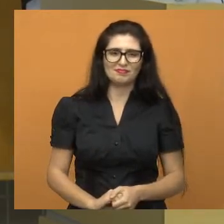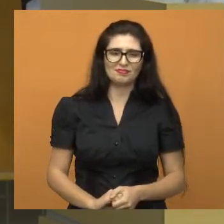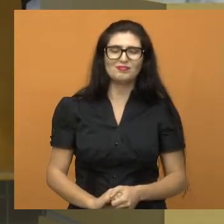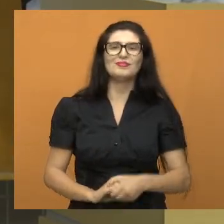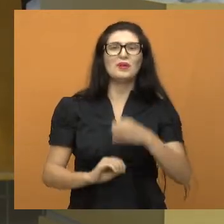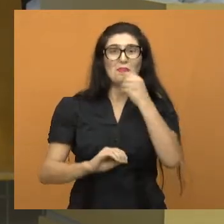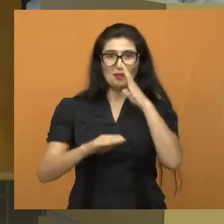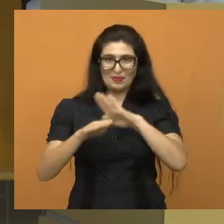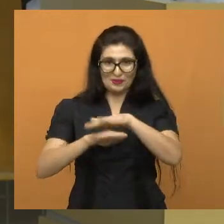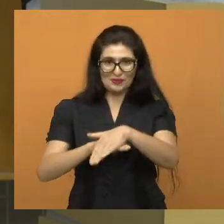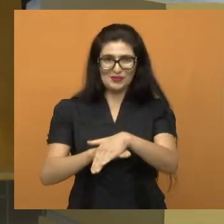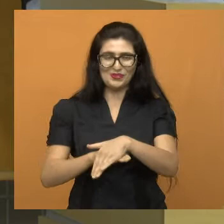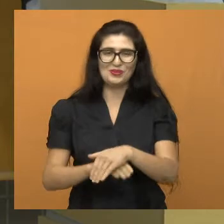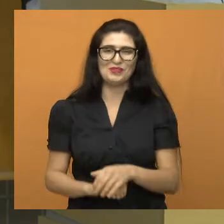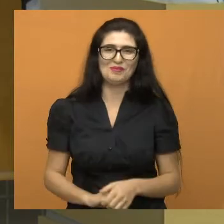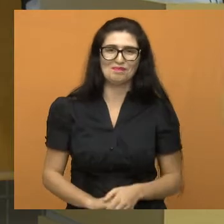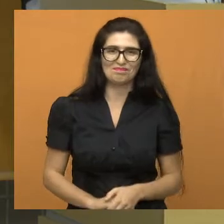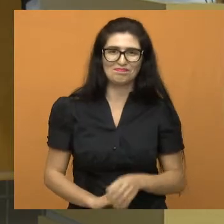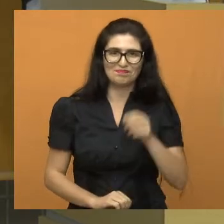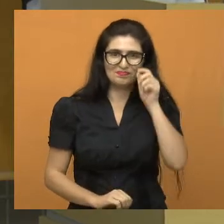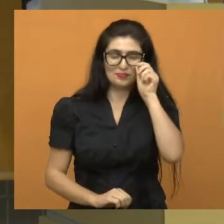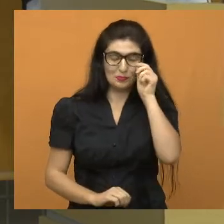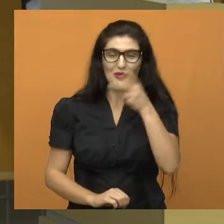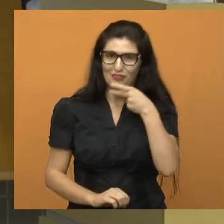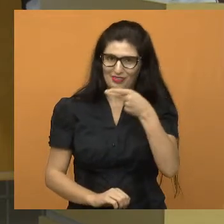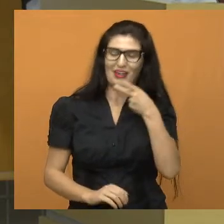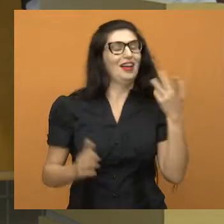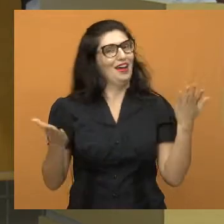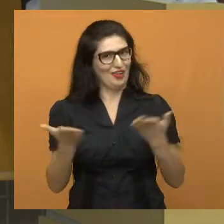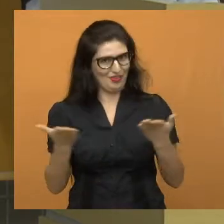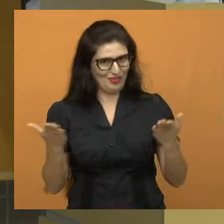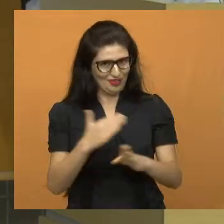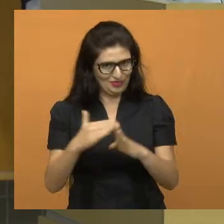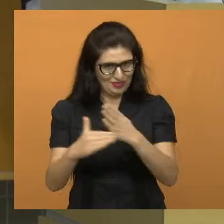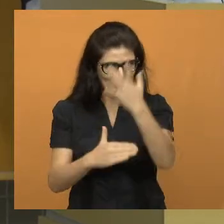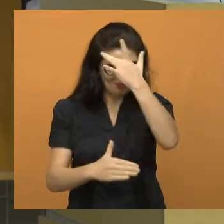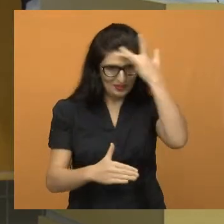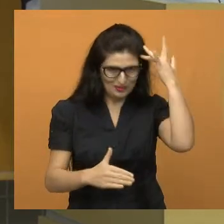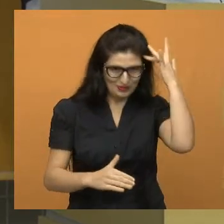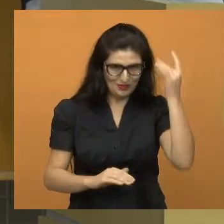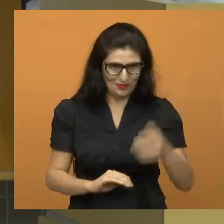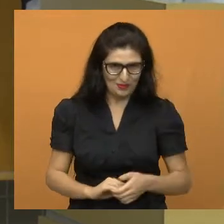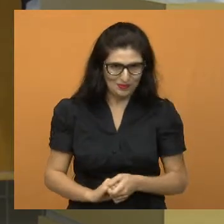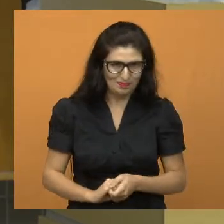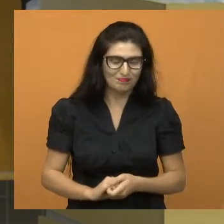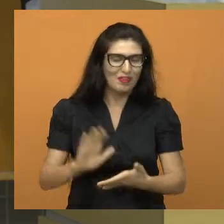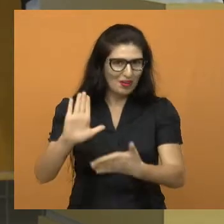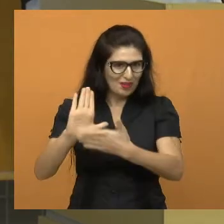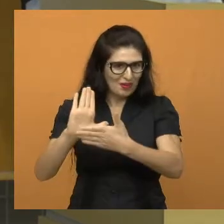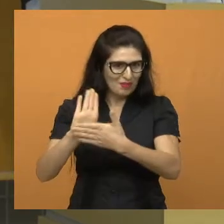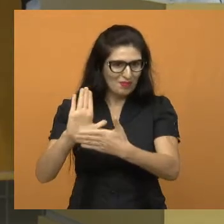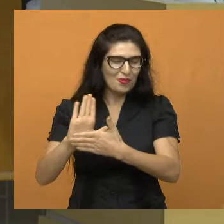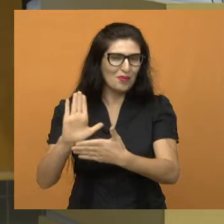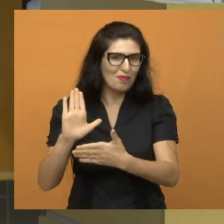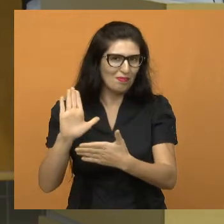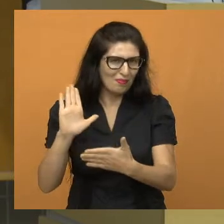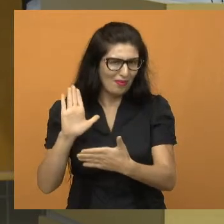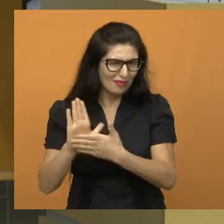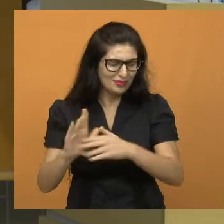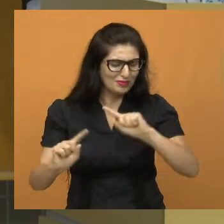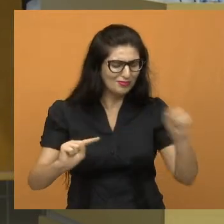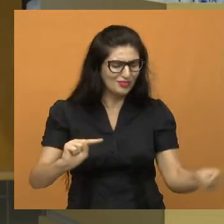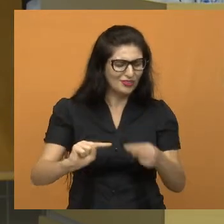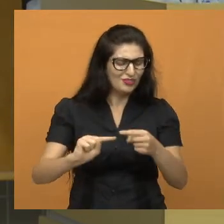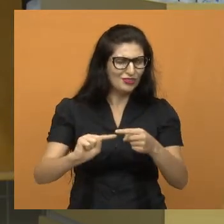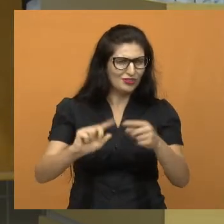Boa noite. Vou falar agora para vocês quais as nossas propostas de ações